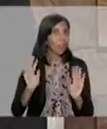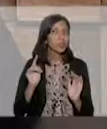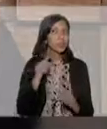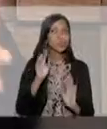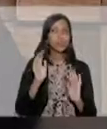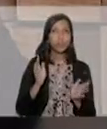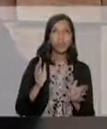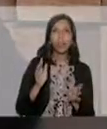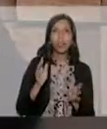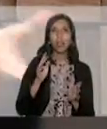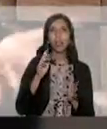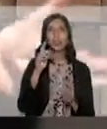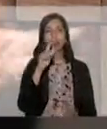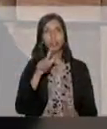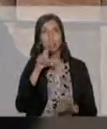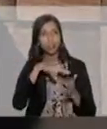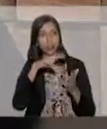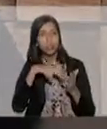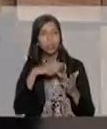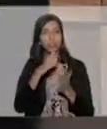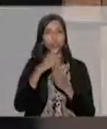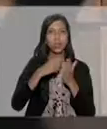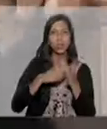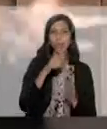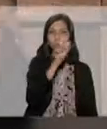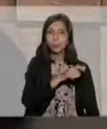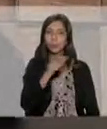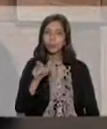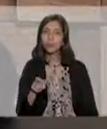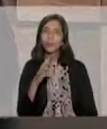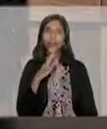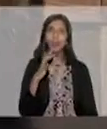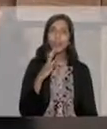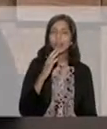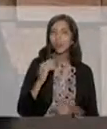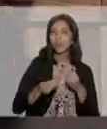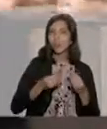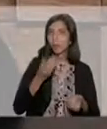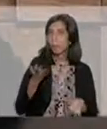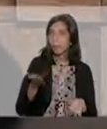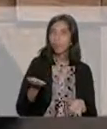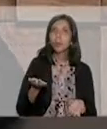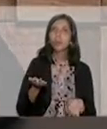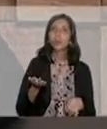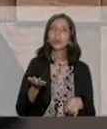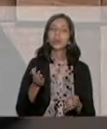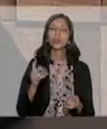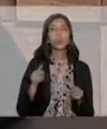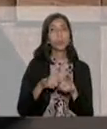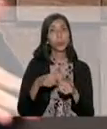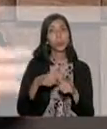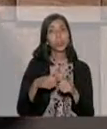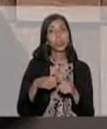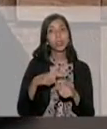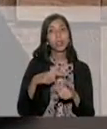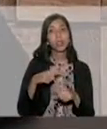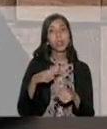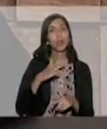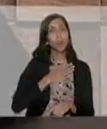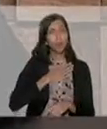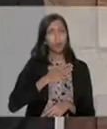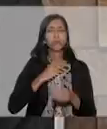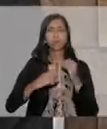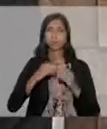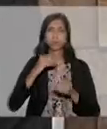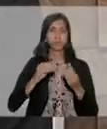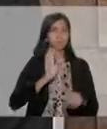já escrevia, né? Já tinha noção de personagem, de narrativa, de tempo, claro, e via TV. Porque também tem gente Você era